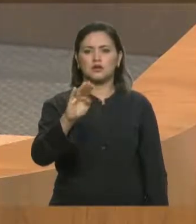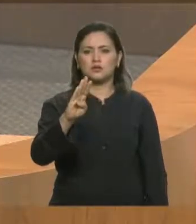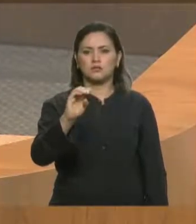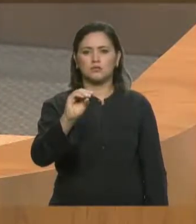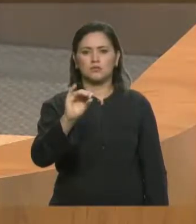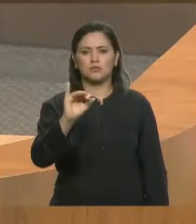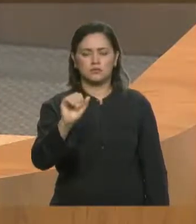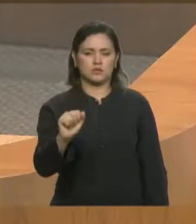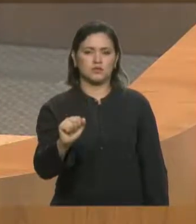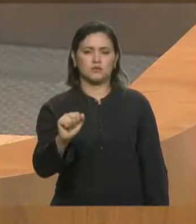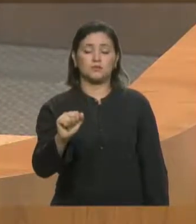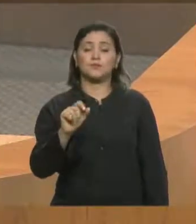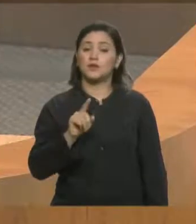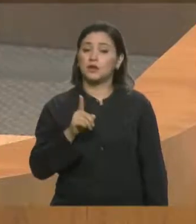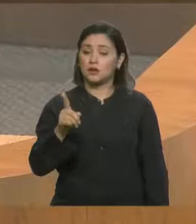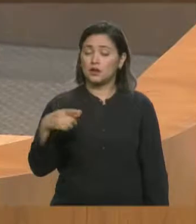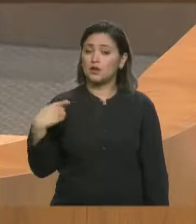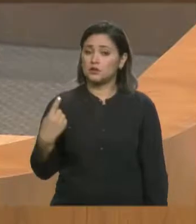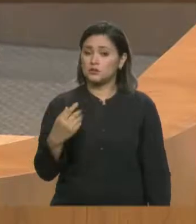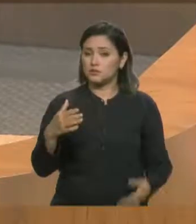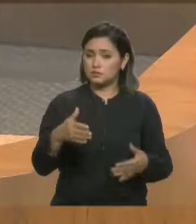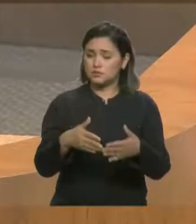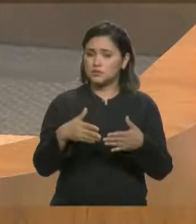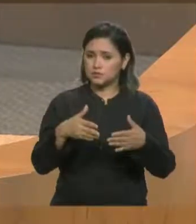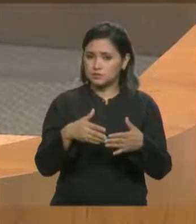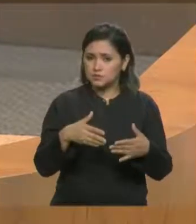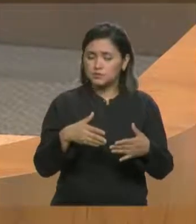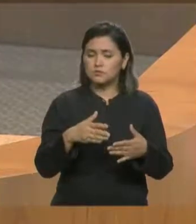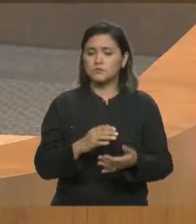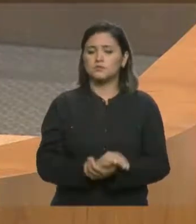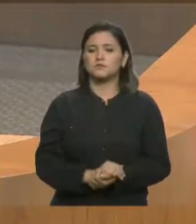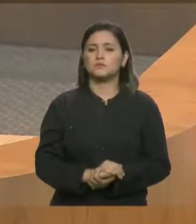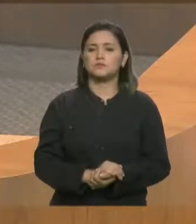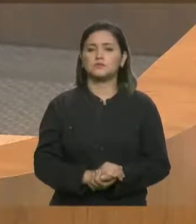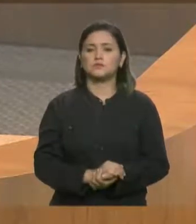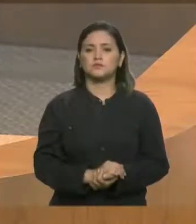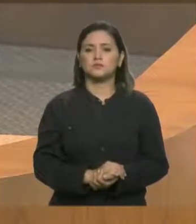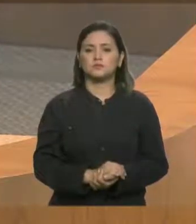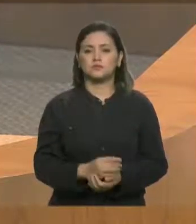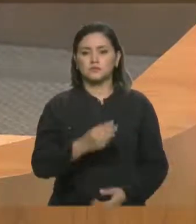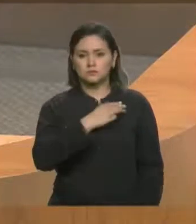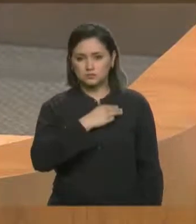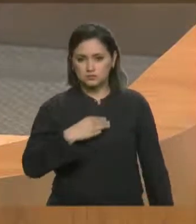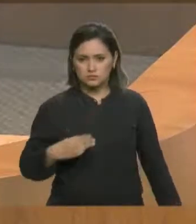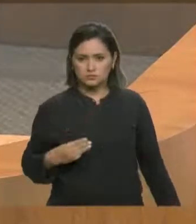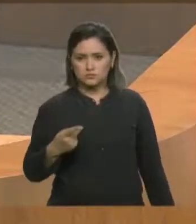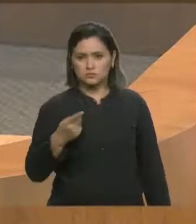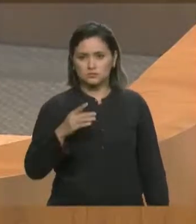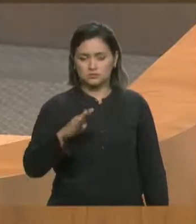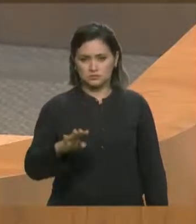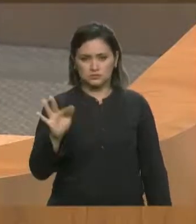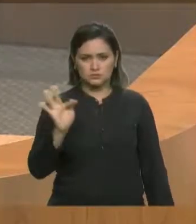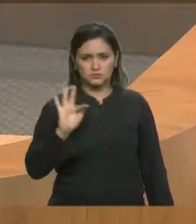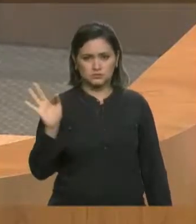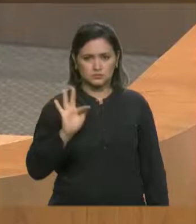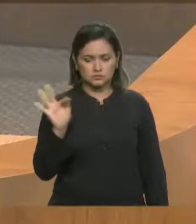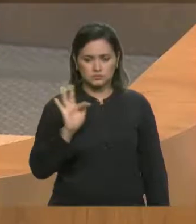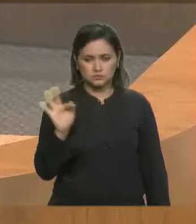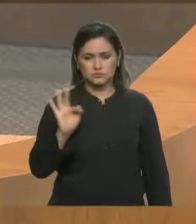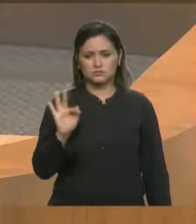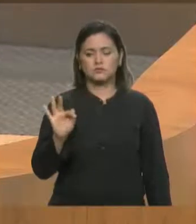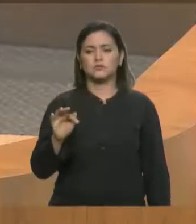nós pedimos as providências por parte do Ministério Público Federal, da